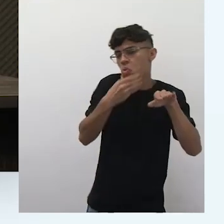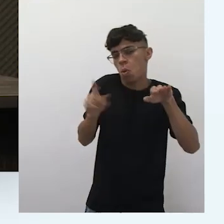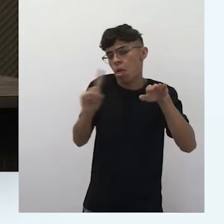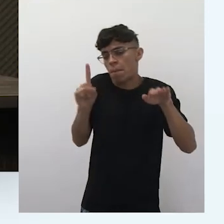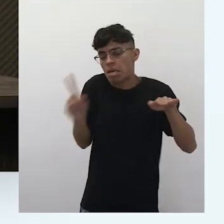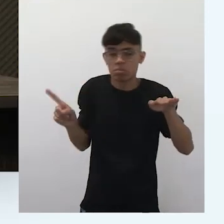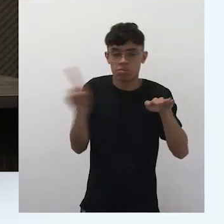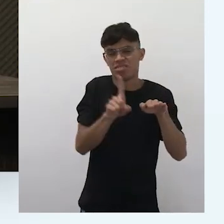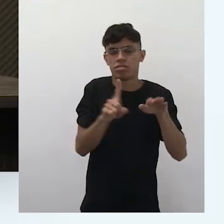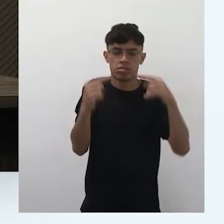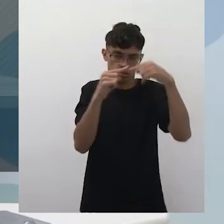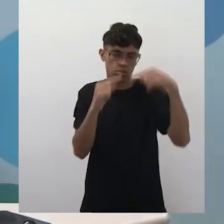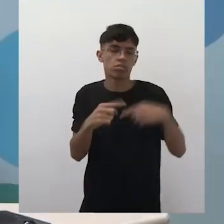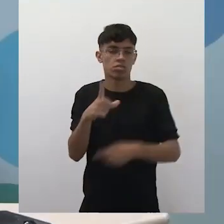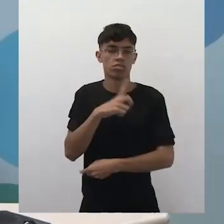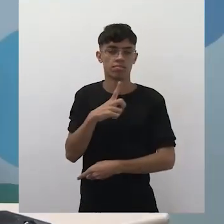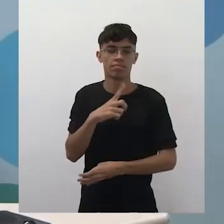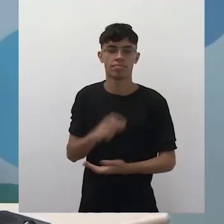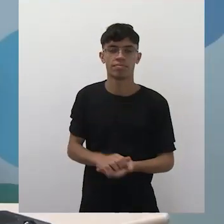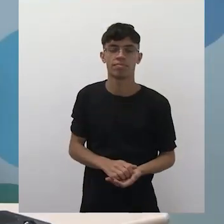tudo interligado.